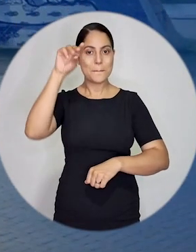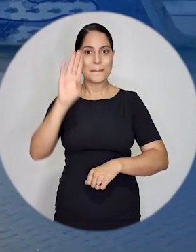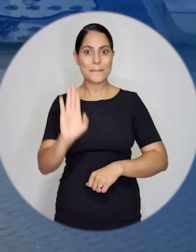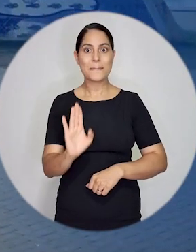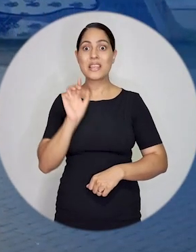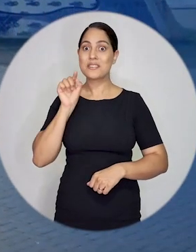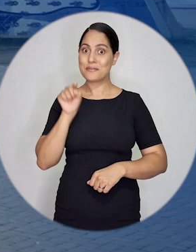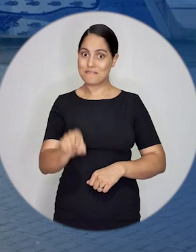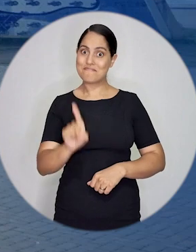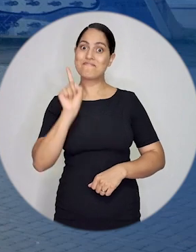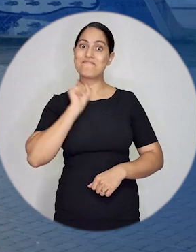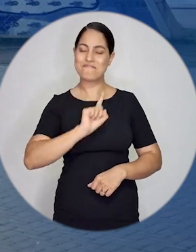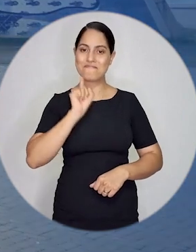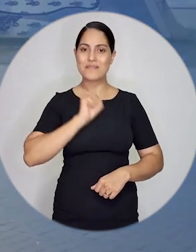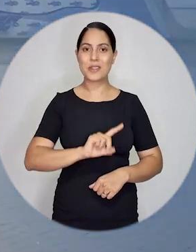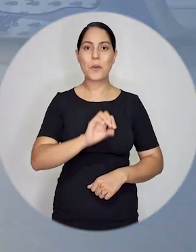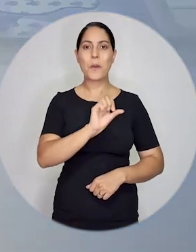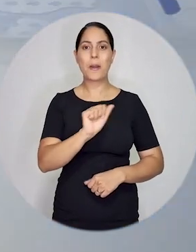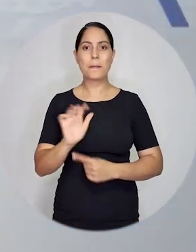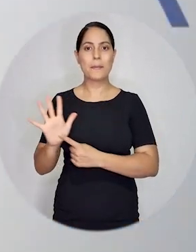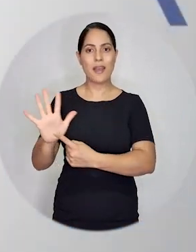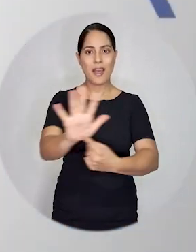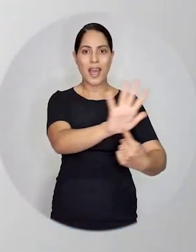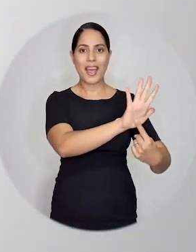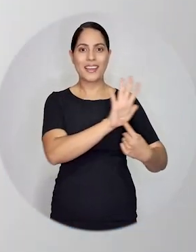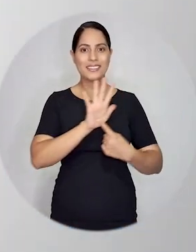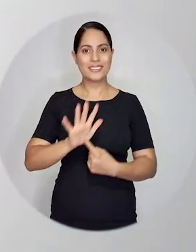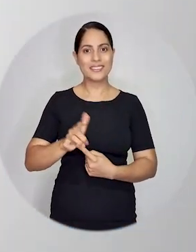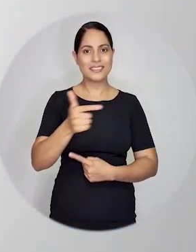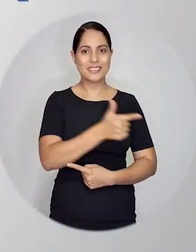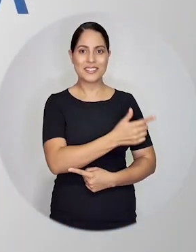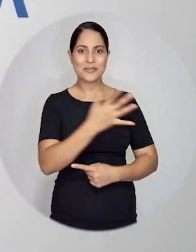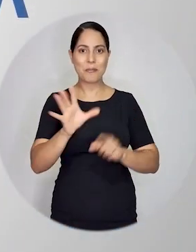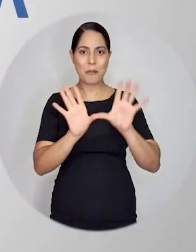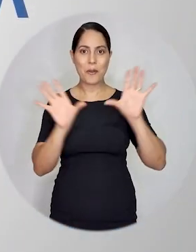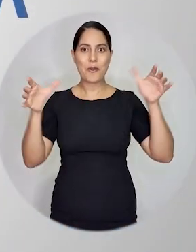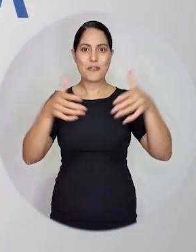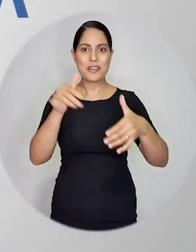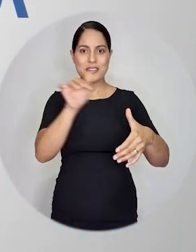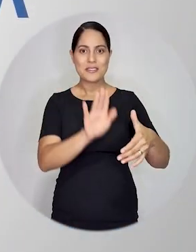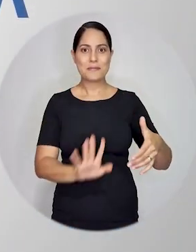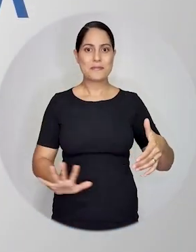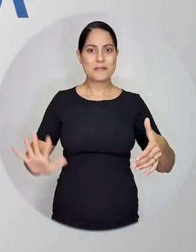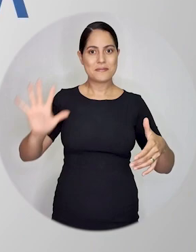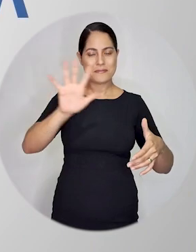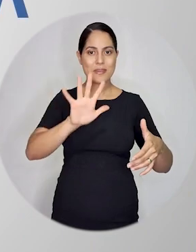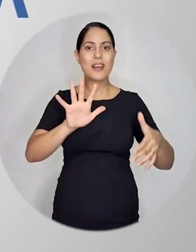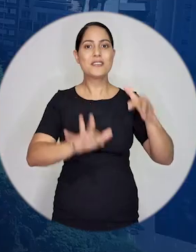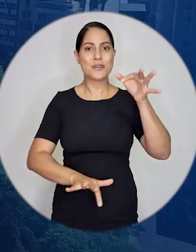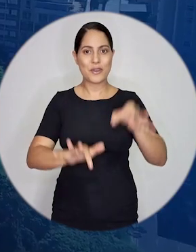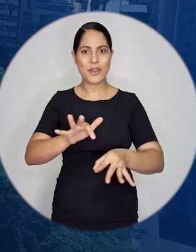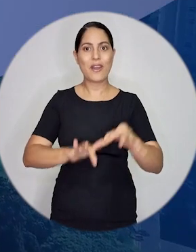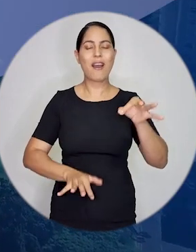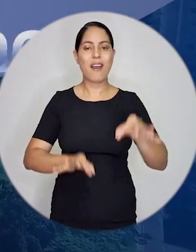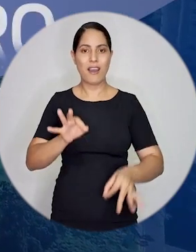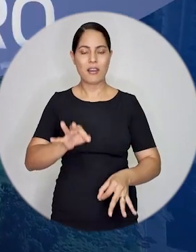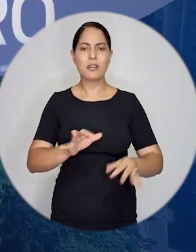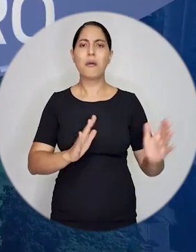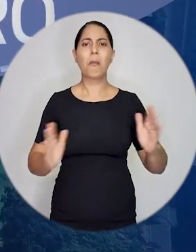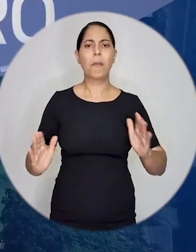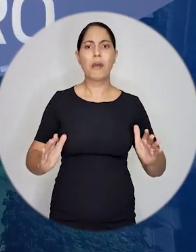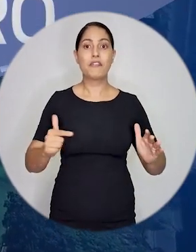e advogados do país. OAB apresenta a 24ª Conferência Nacional da Advocacia Brasileira,